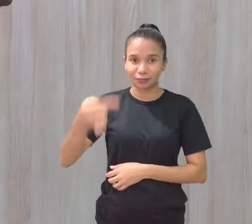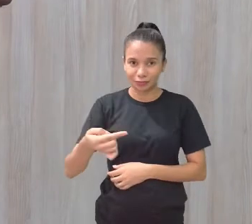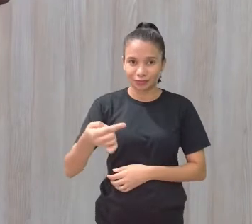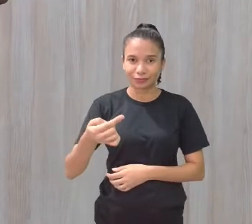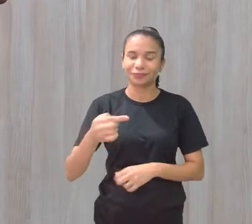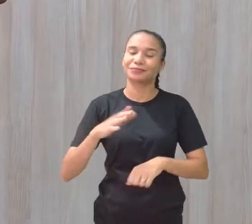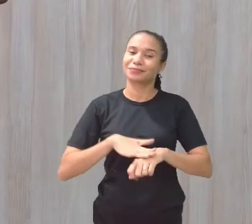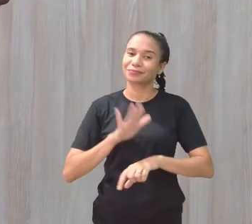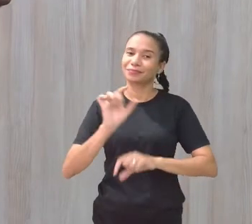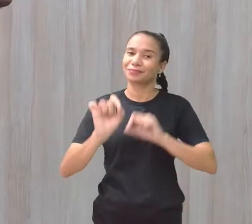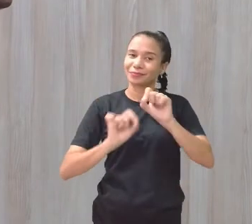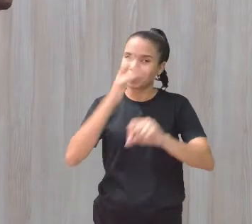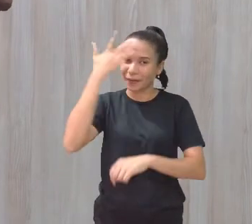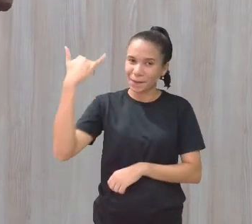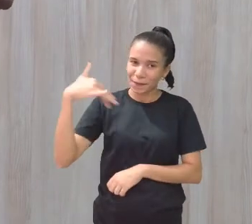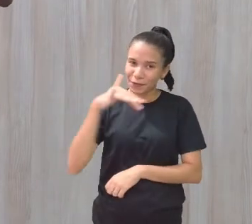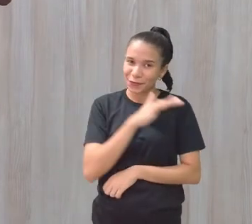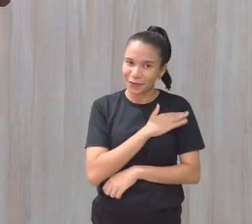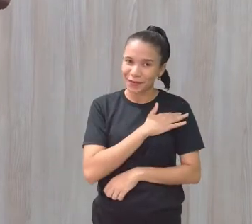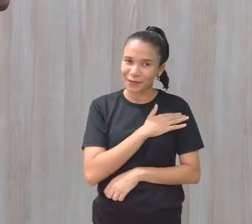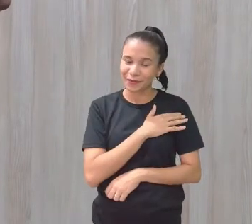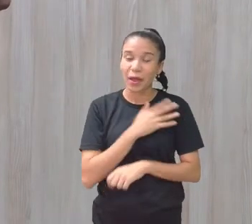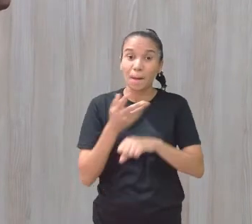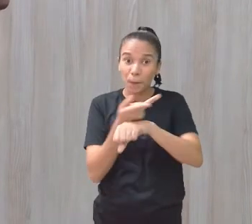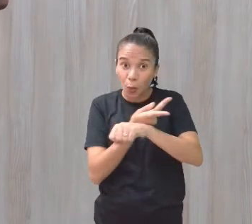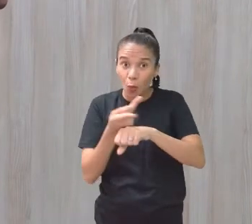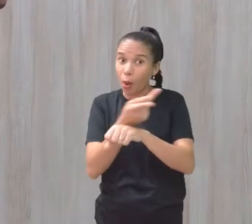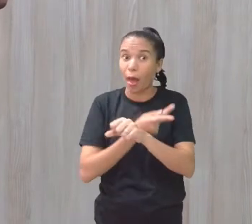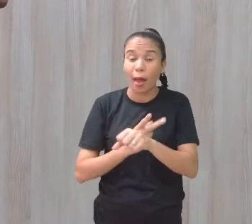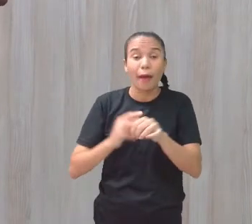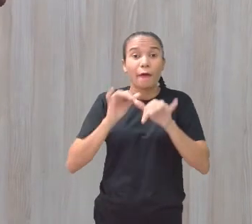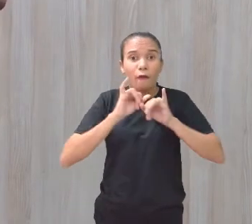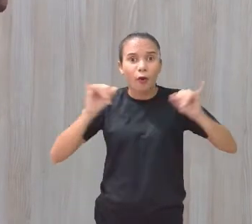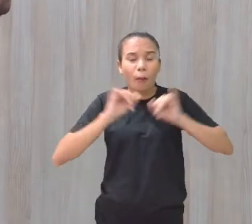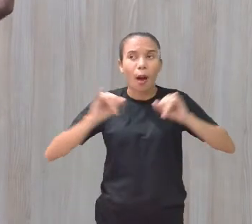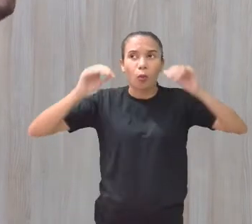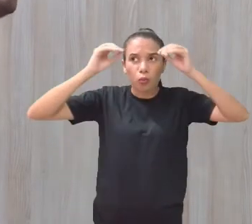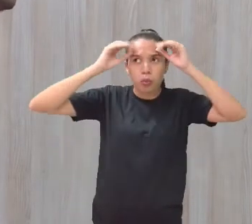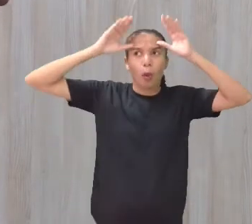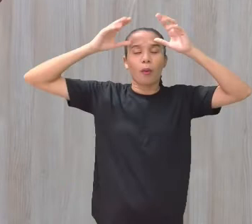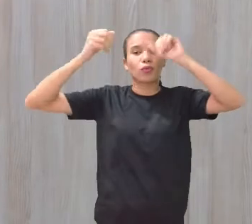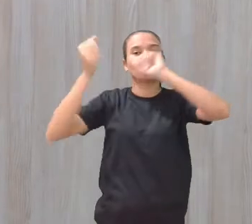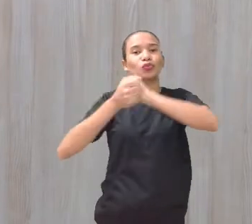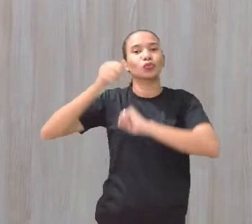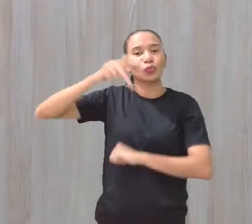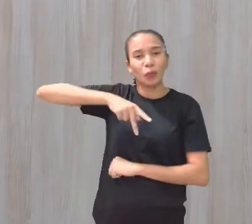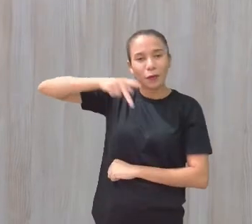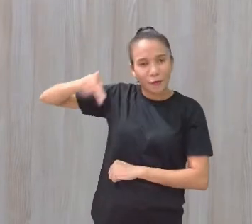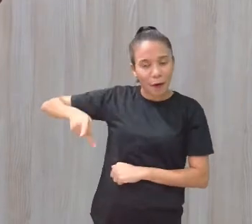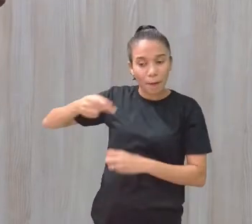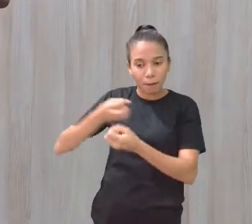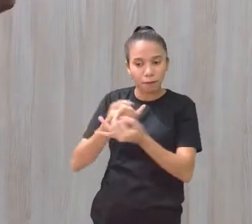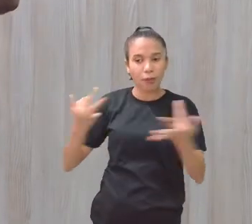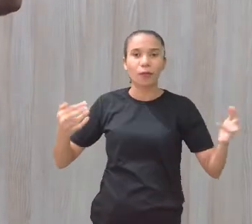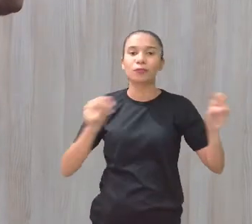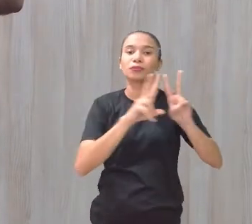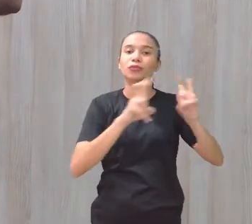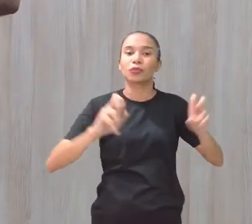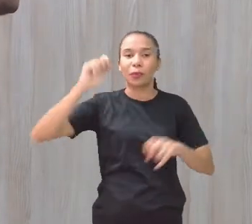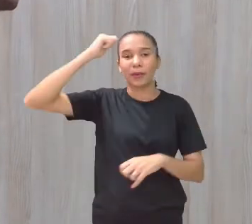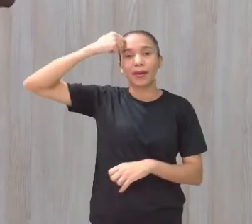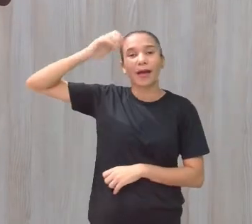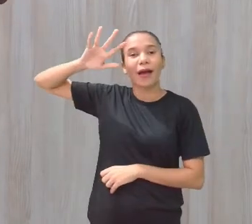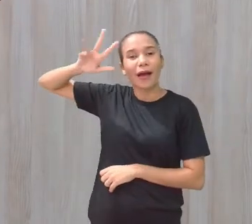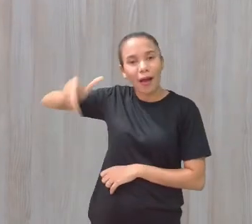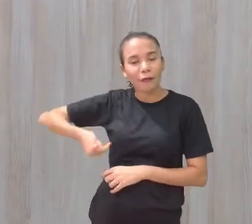No mais, gente, procurem mais informações aí com seus professores e professoras sobre o continente